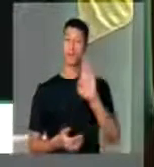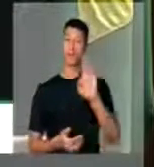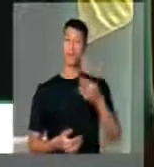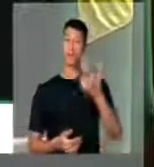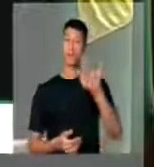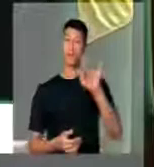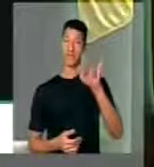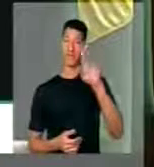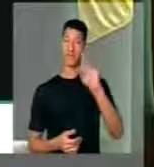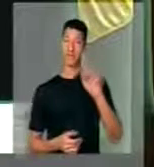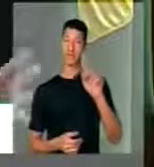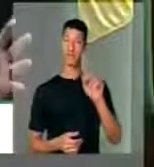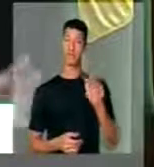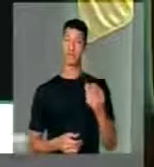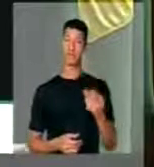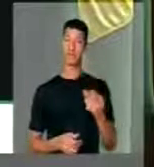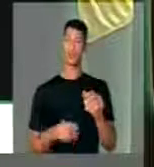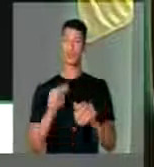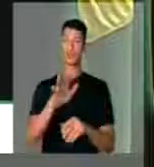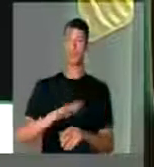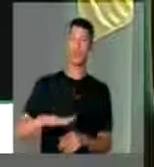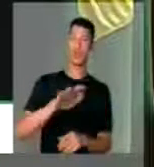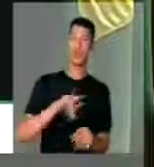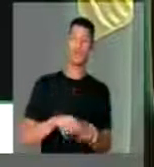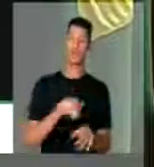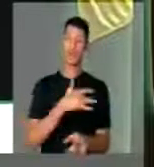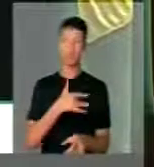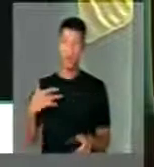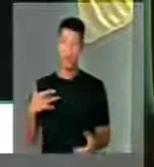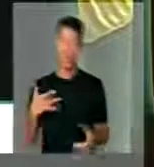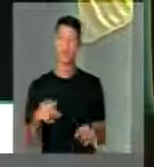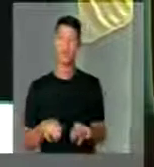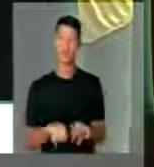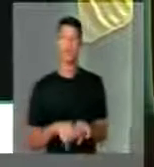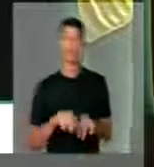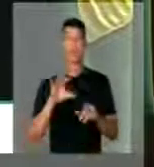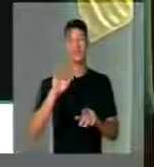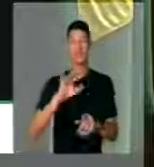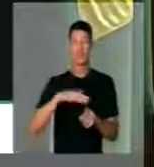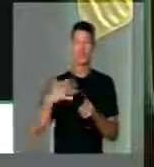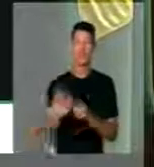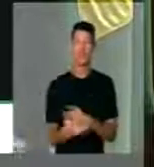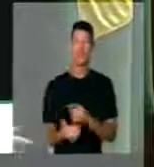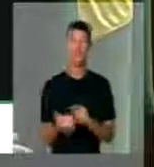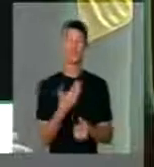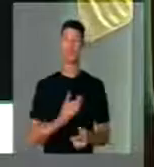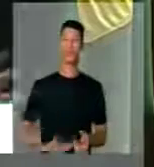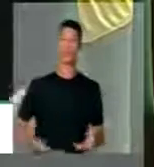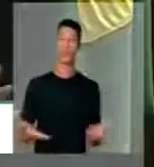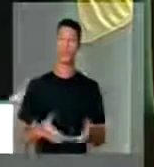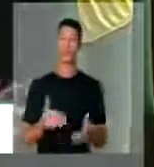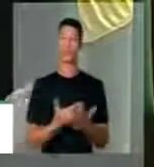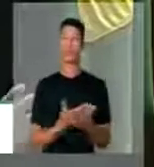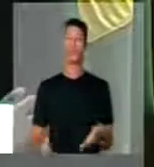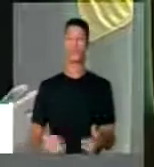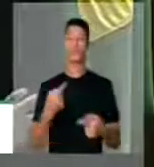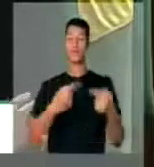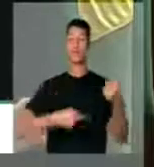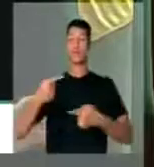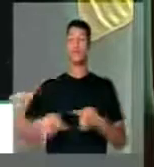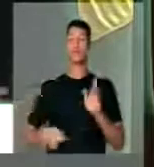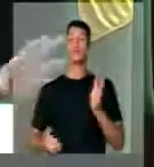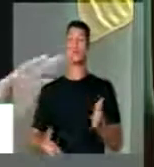benefícios do regime geral, da saúde e da assistência social. O governo agora, que perdeu esse